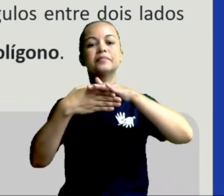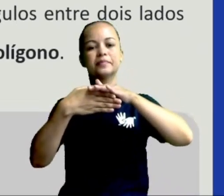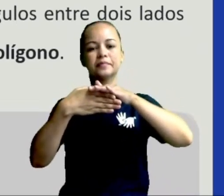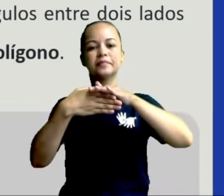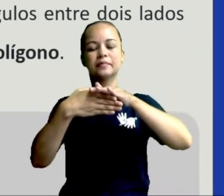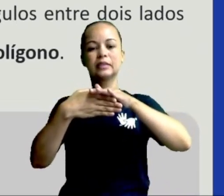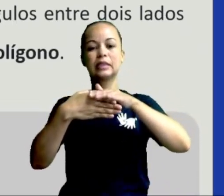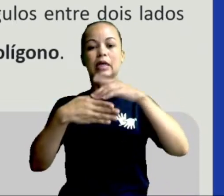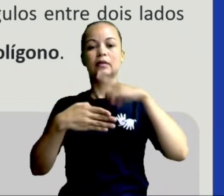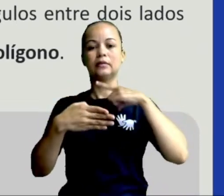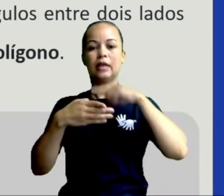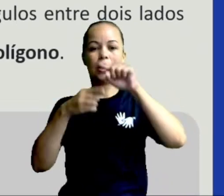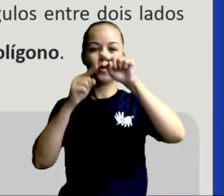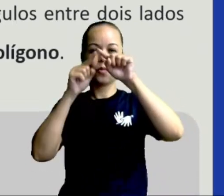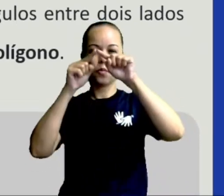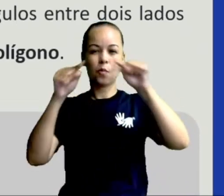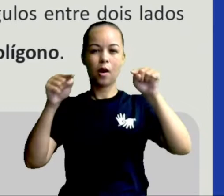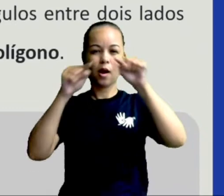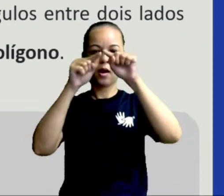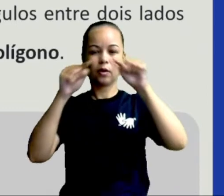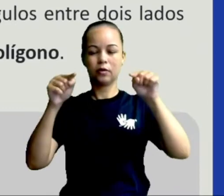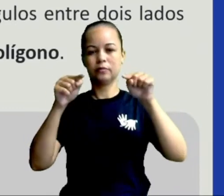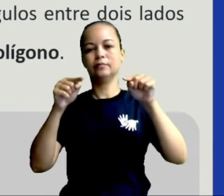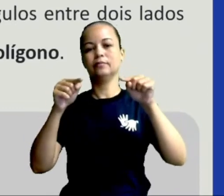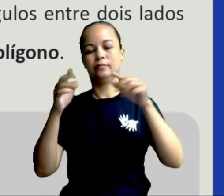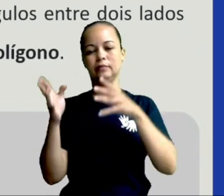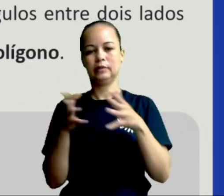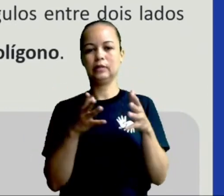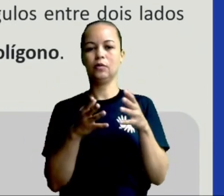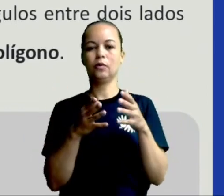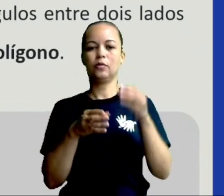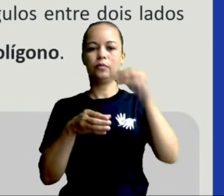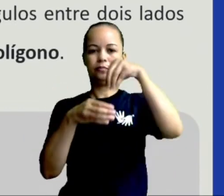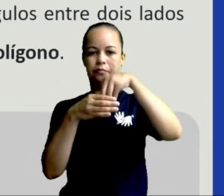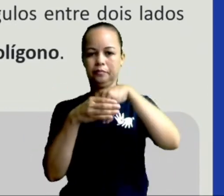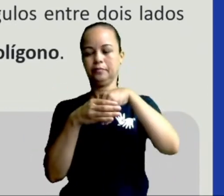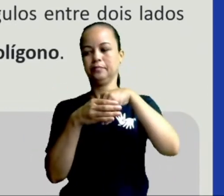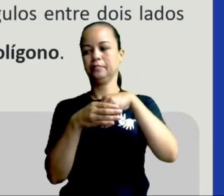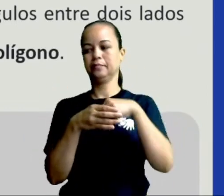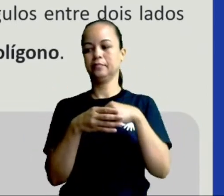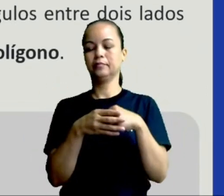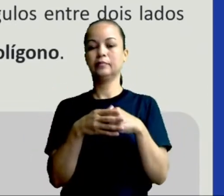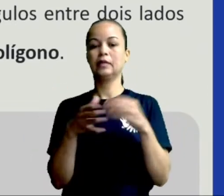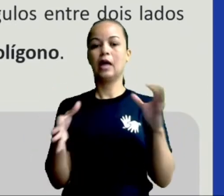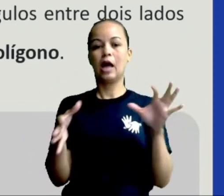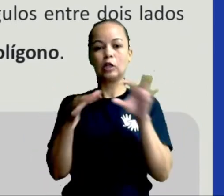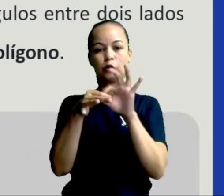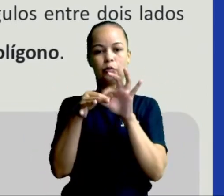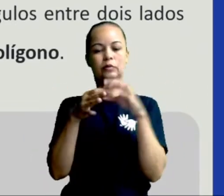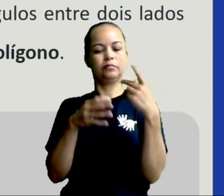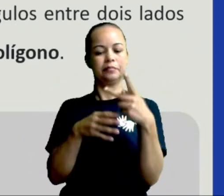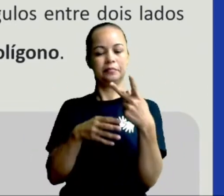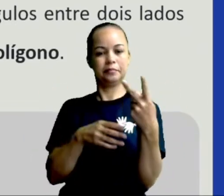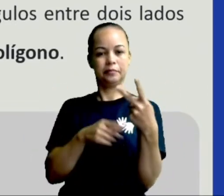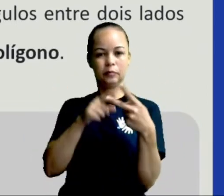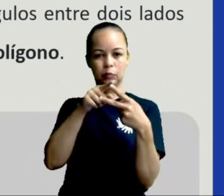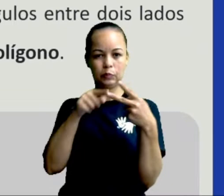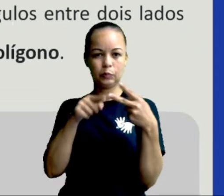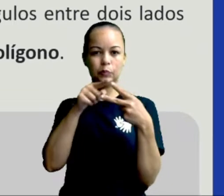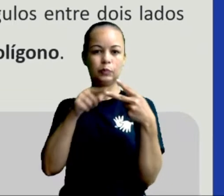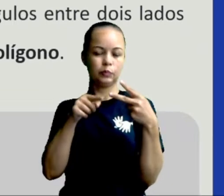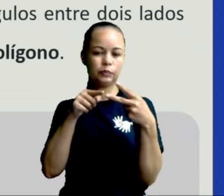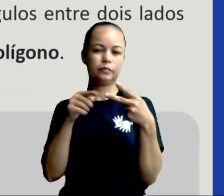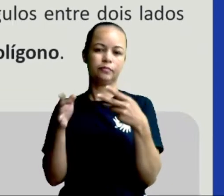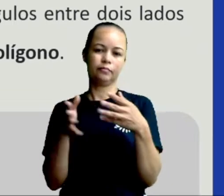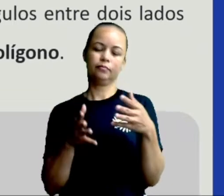tem uma curvazinha indicando o ângulo interno. Então, ali, ó, na junção desses dois pontos, né, desses